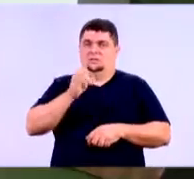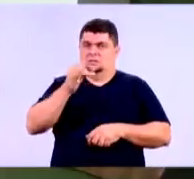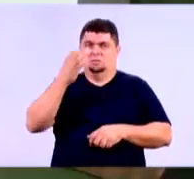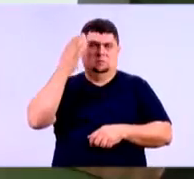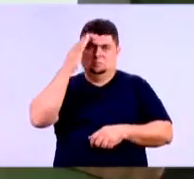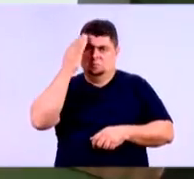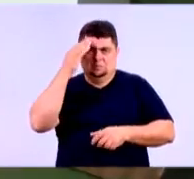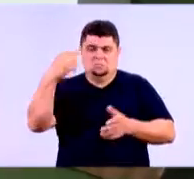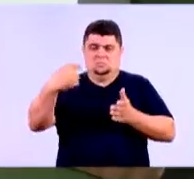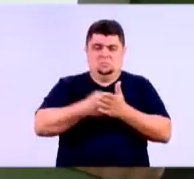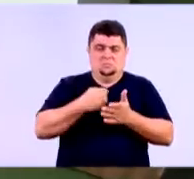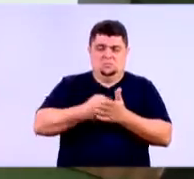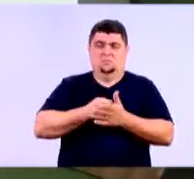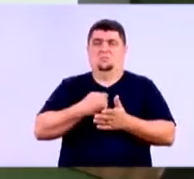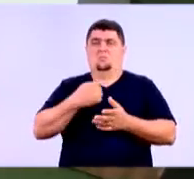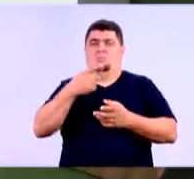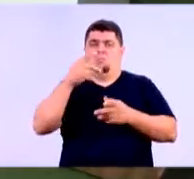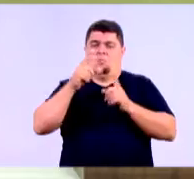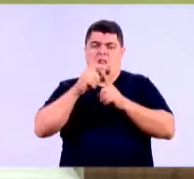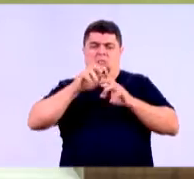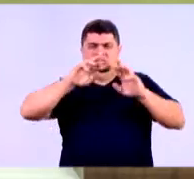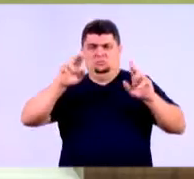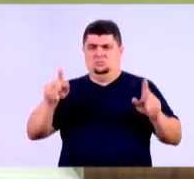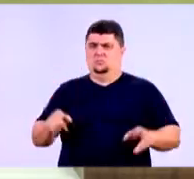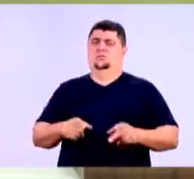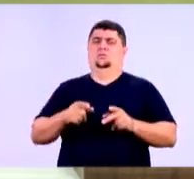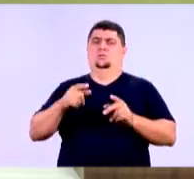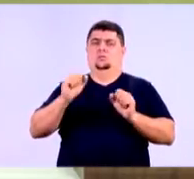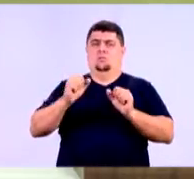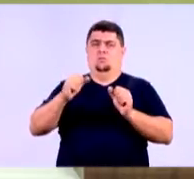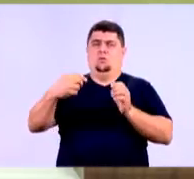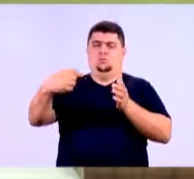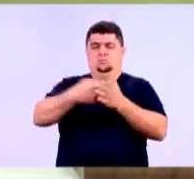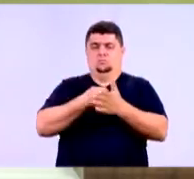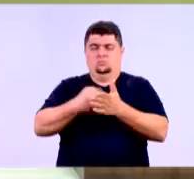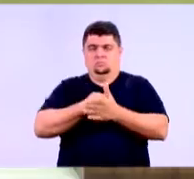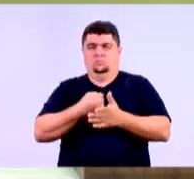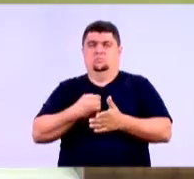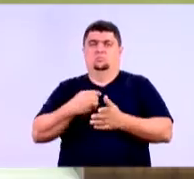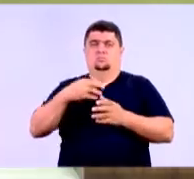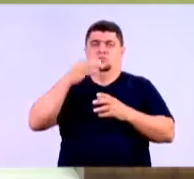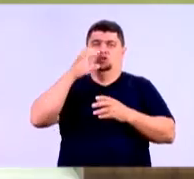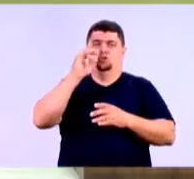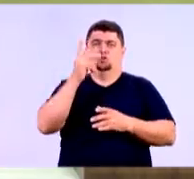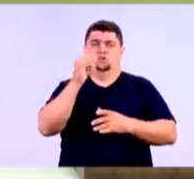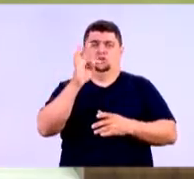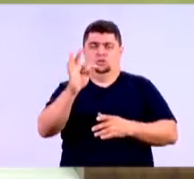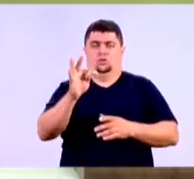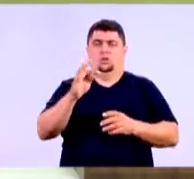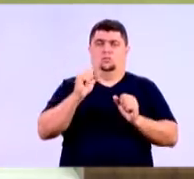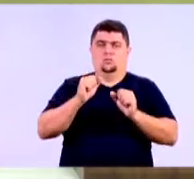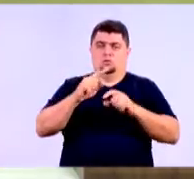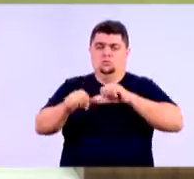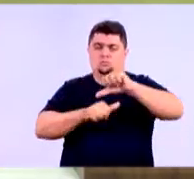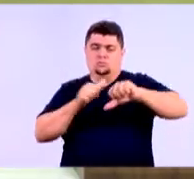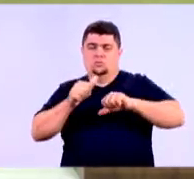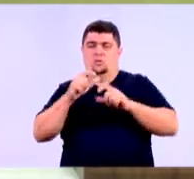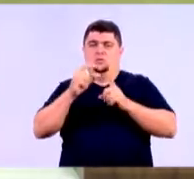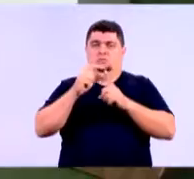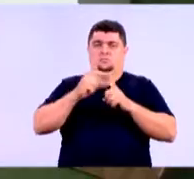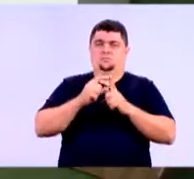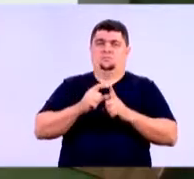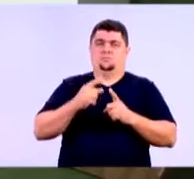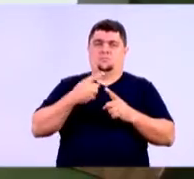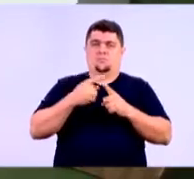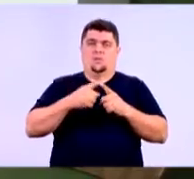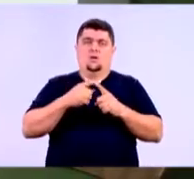alguma dúvida de vocabulário, por favor, também nos digam aqui através dos tutores, para que nós possamos ajustar, né, adaptar. Isso, porque a